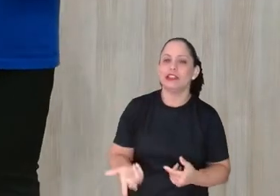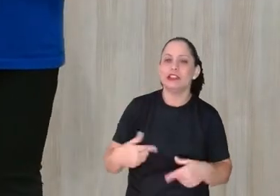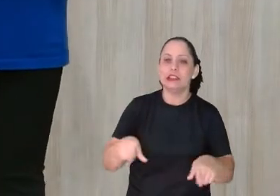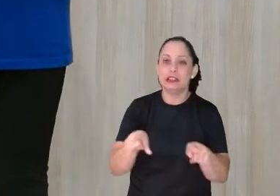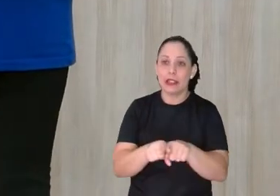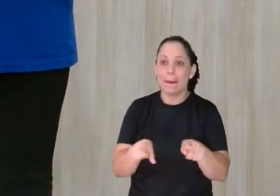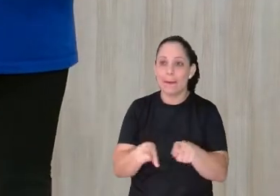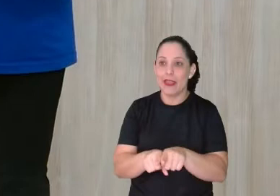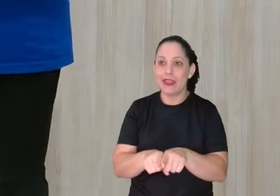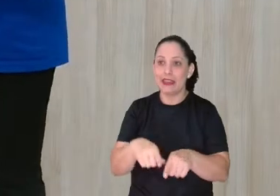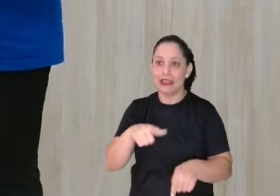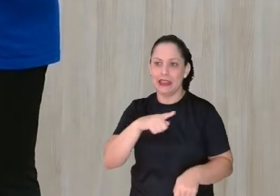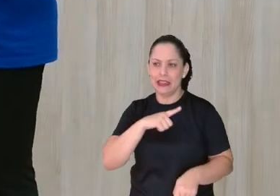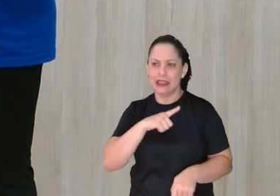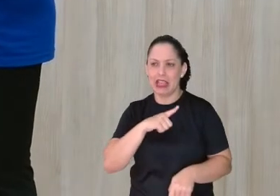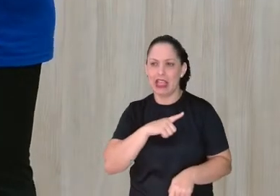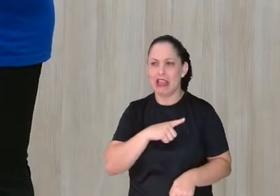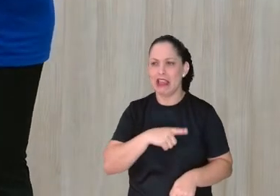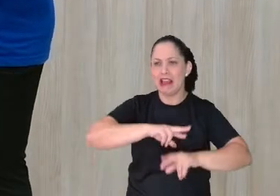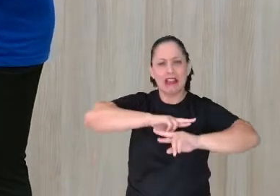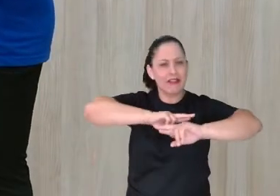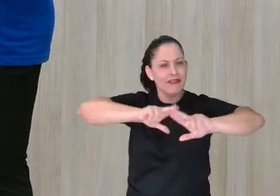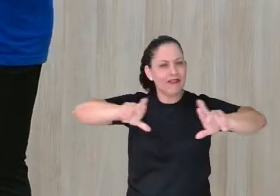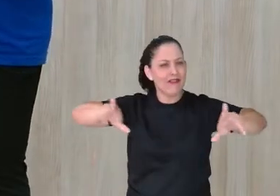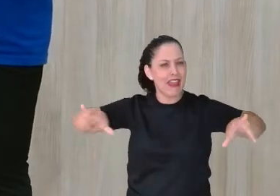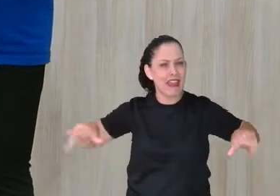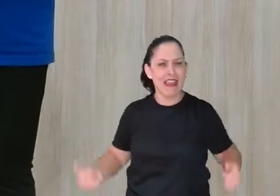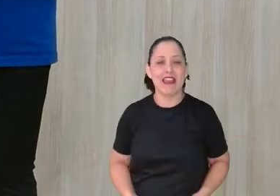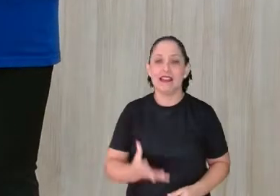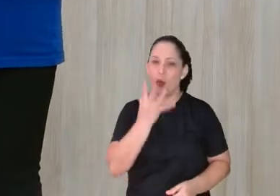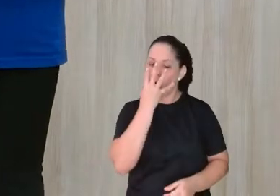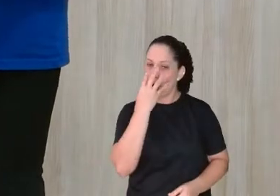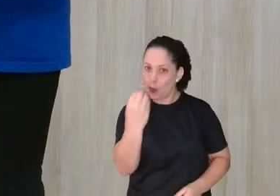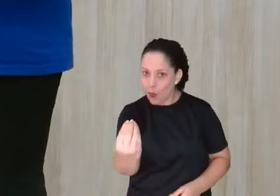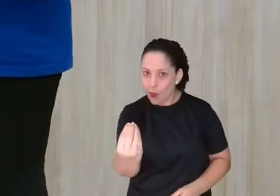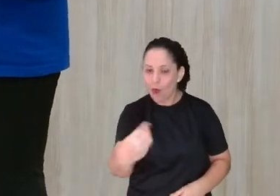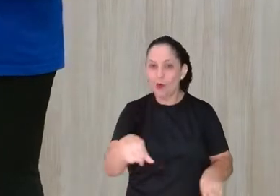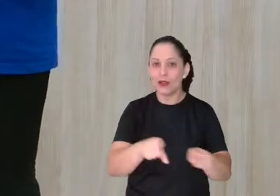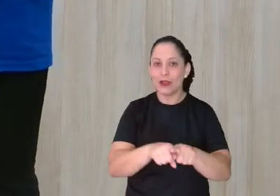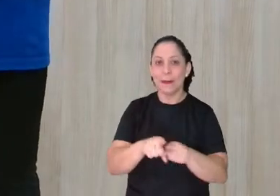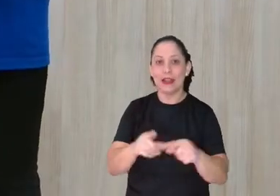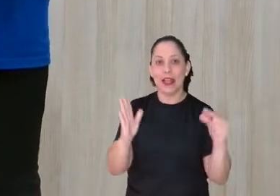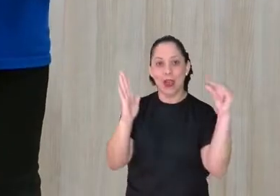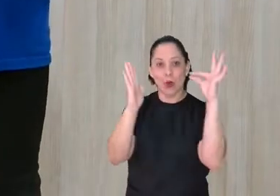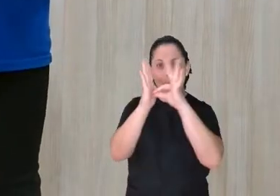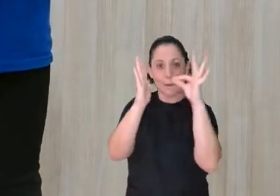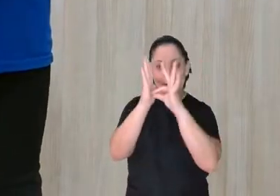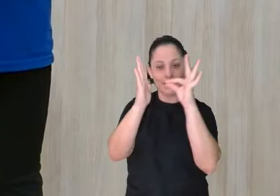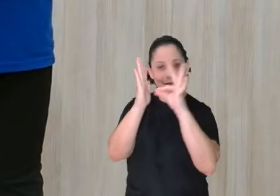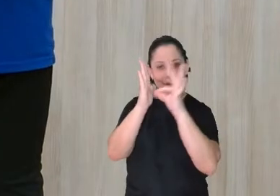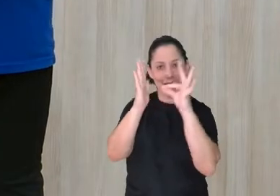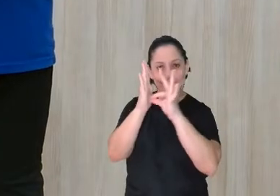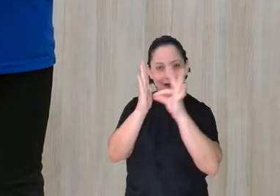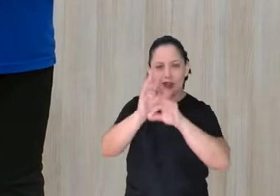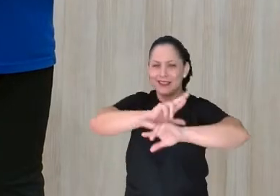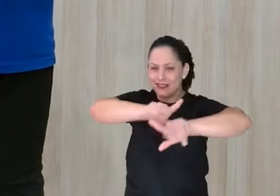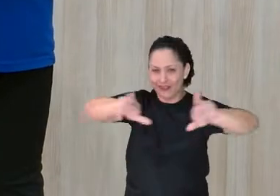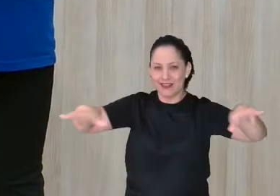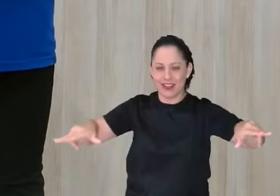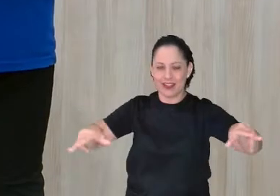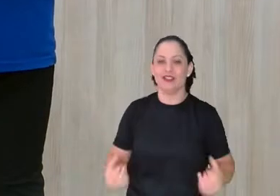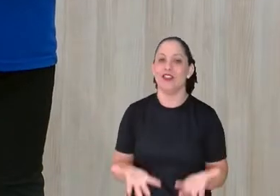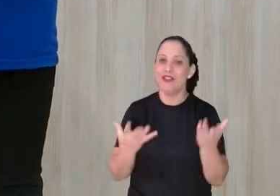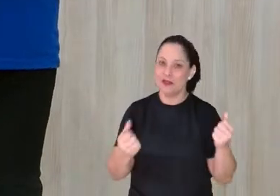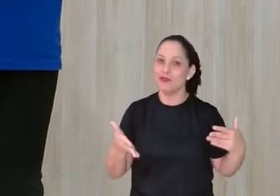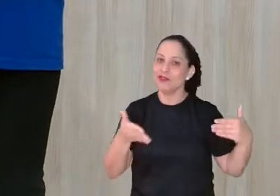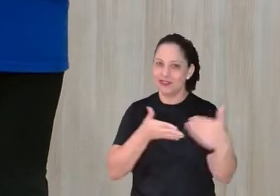aí do tamanduá, né? do lobo-guará, do pica-pau e outros. Mas vamos caminhar, que